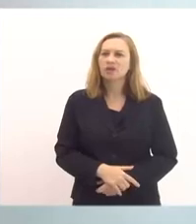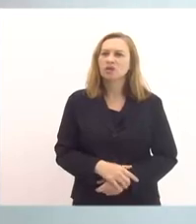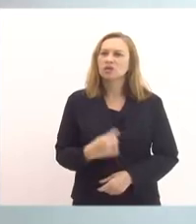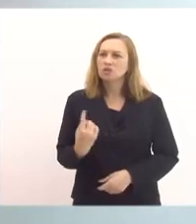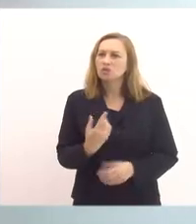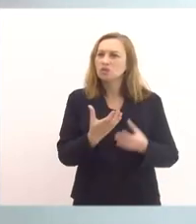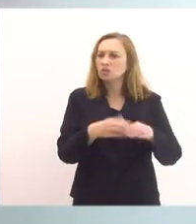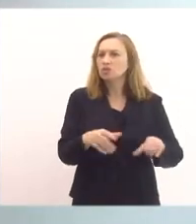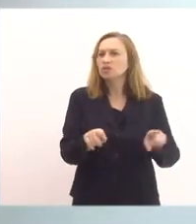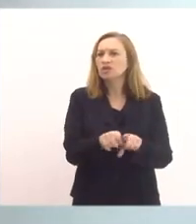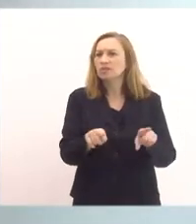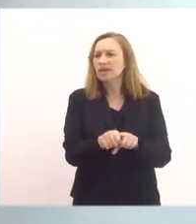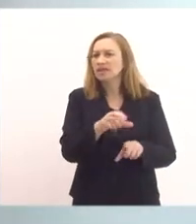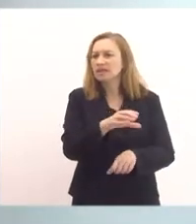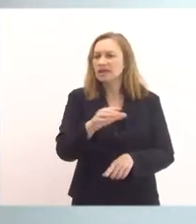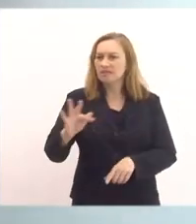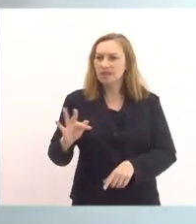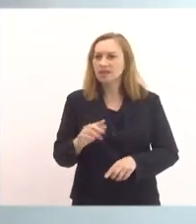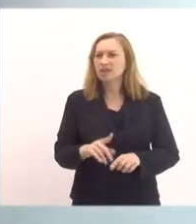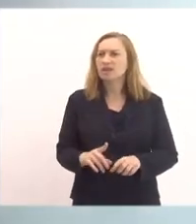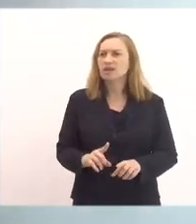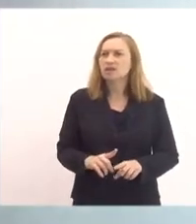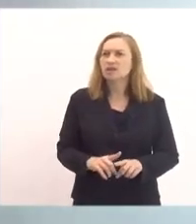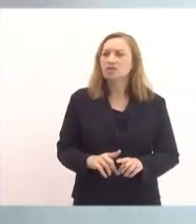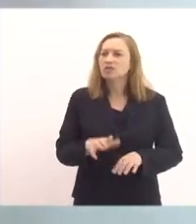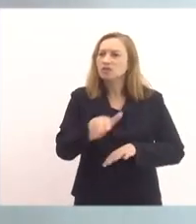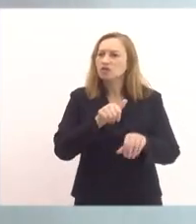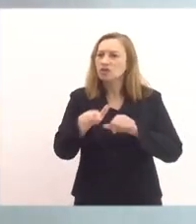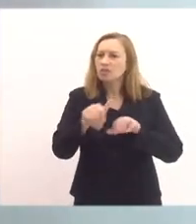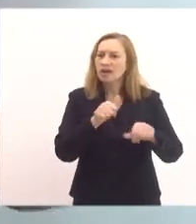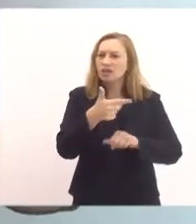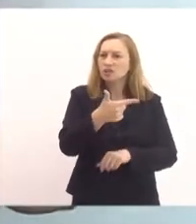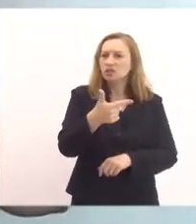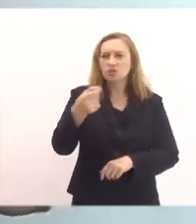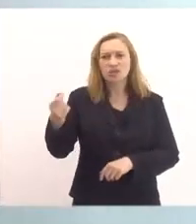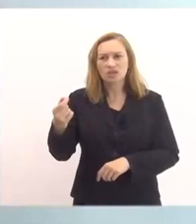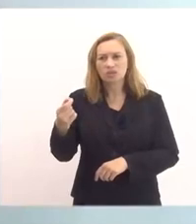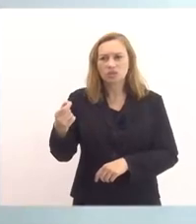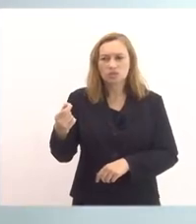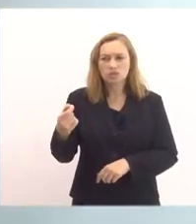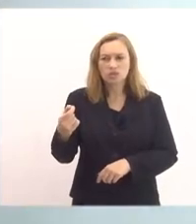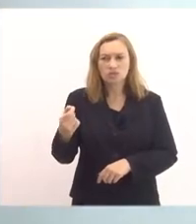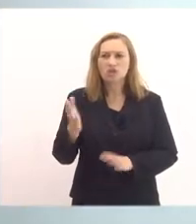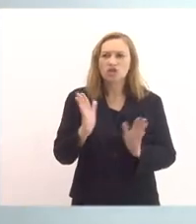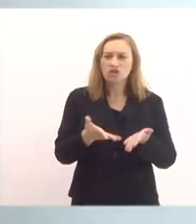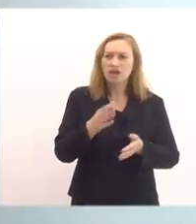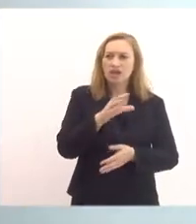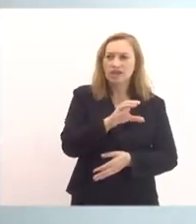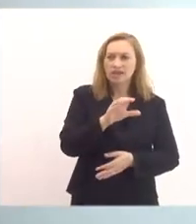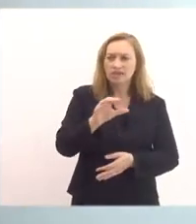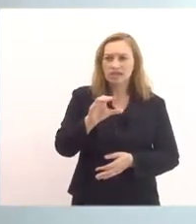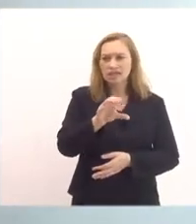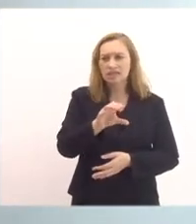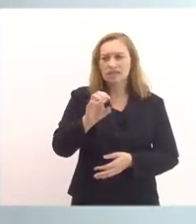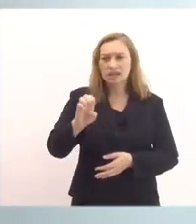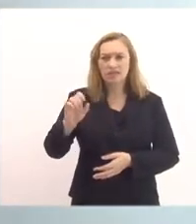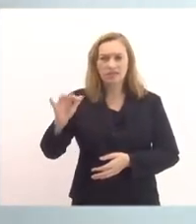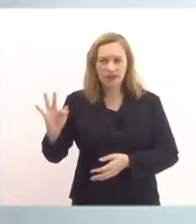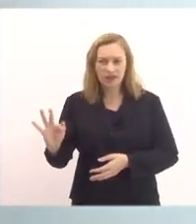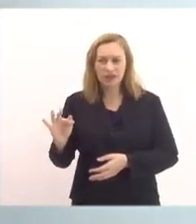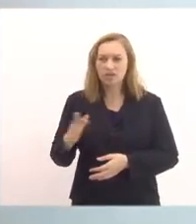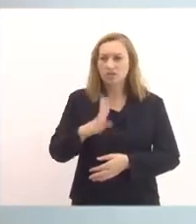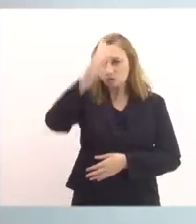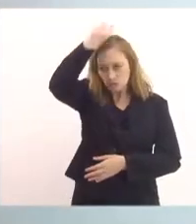foi da Funcefet, porém, foram convocados 200 combatentes. Já que a Funcefet, já que o Corpo de Bombeiros não